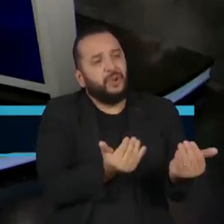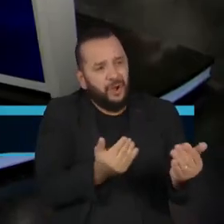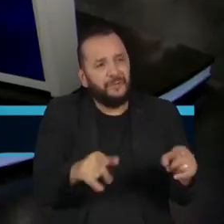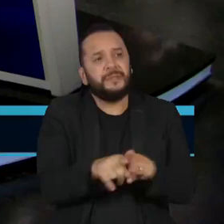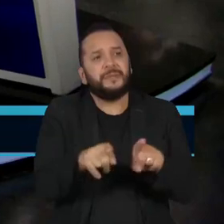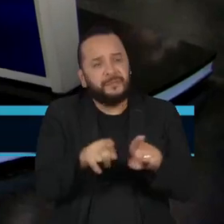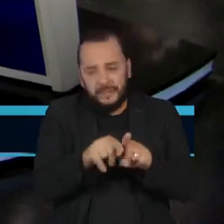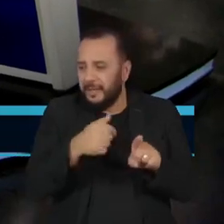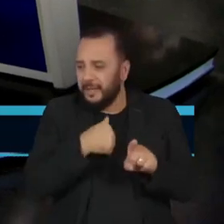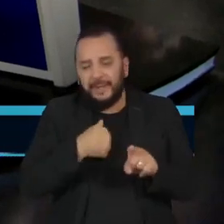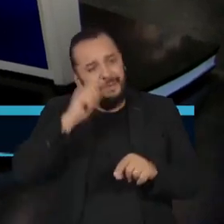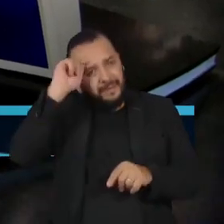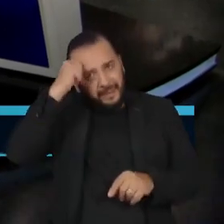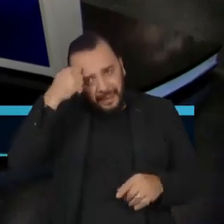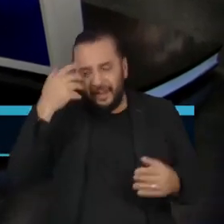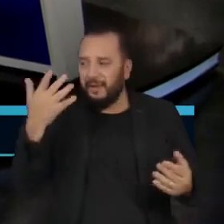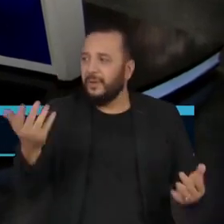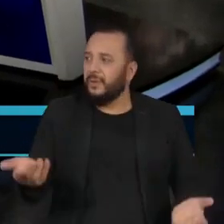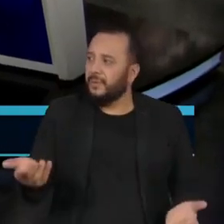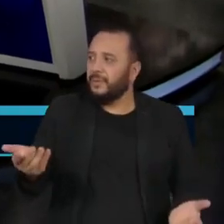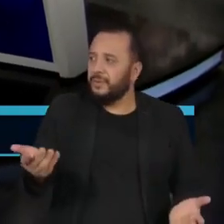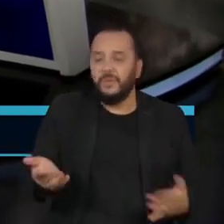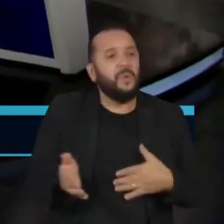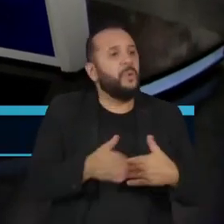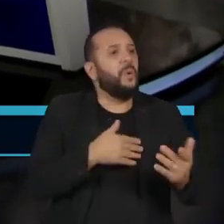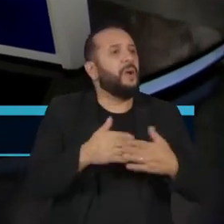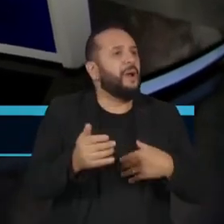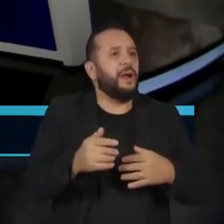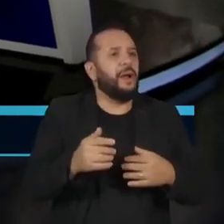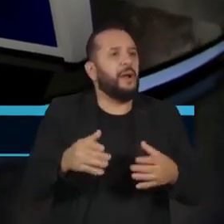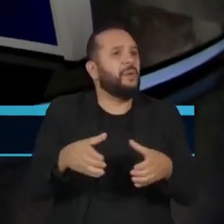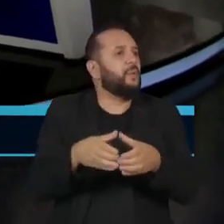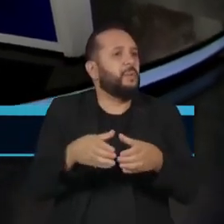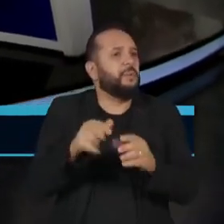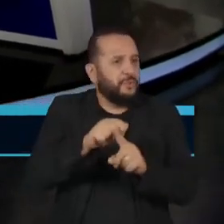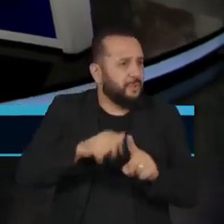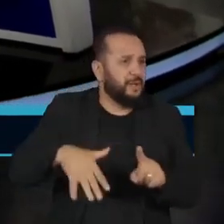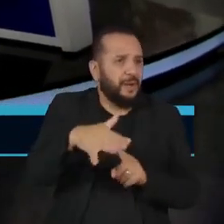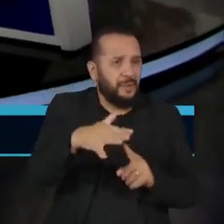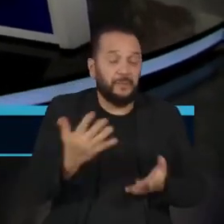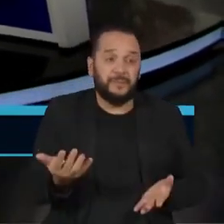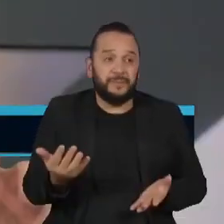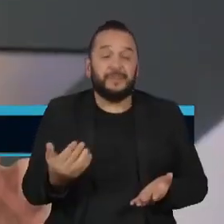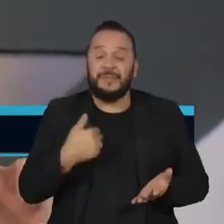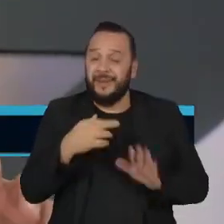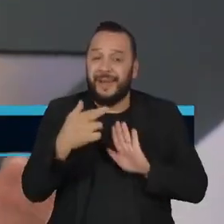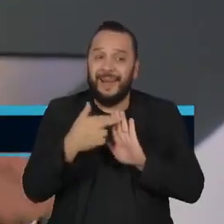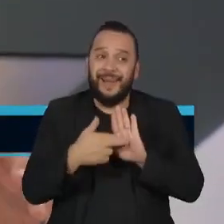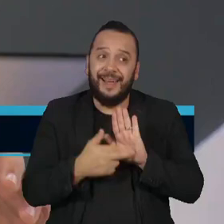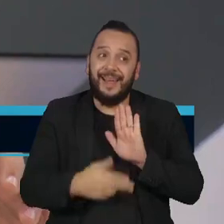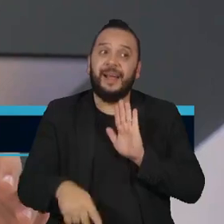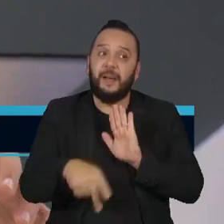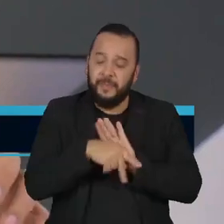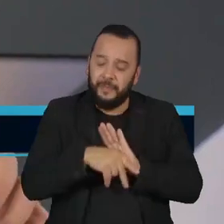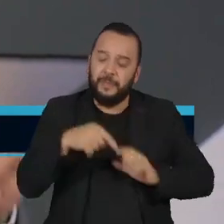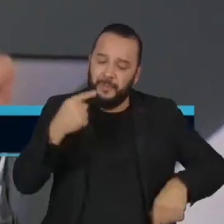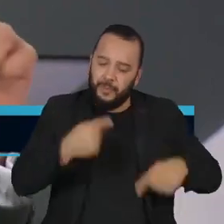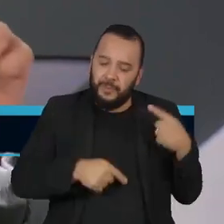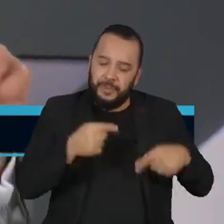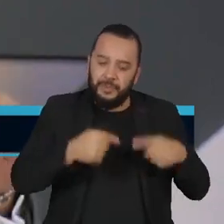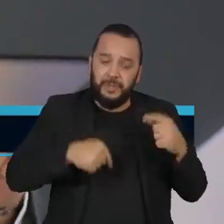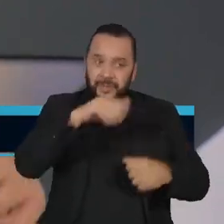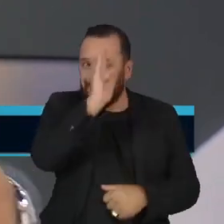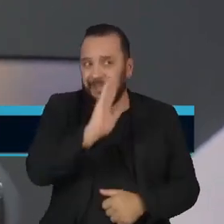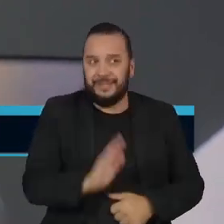seja negros, seja qualquer outra chamada minoria. Então, acho que o sistema político, esse sistema que foi...